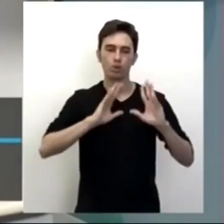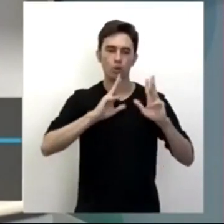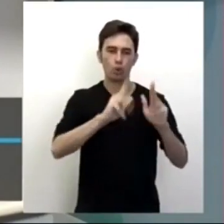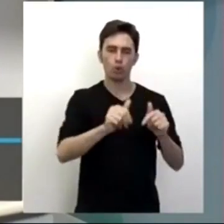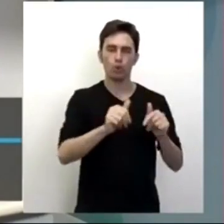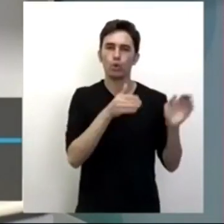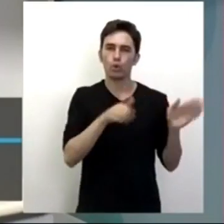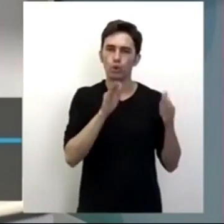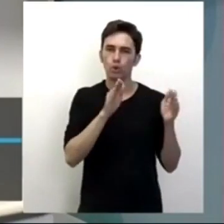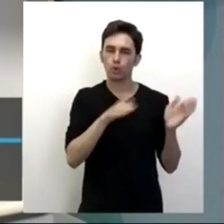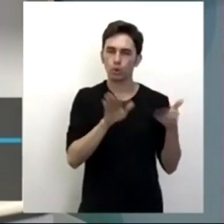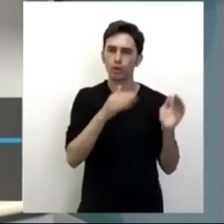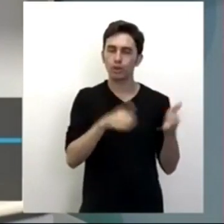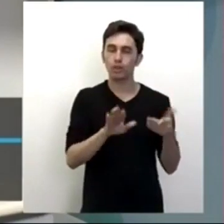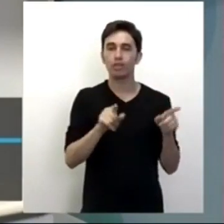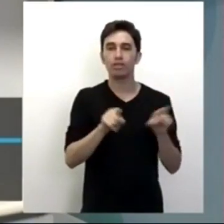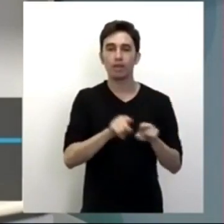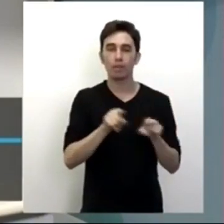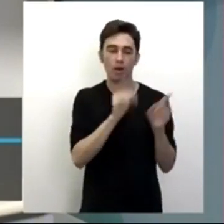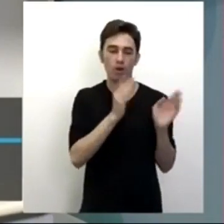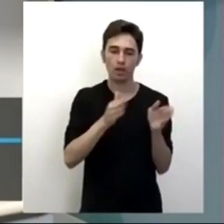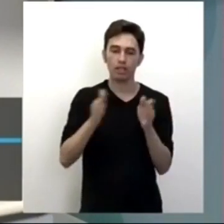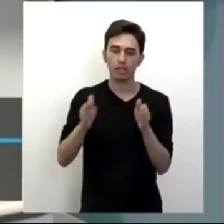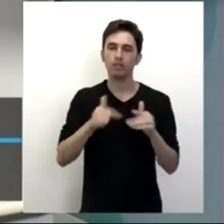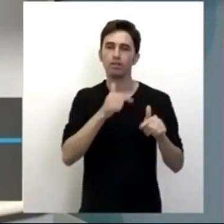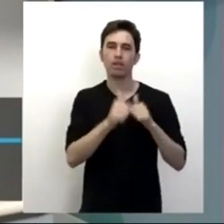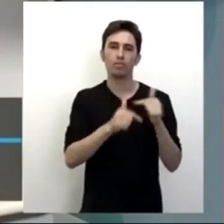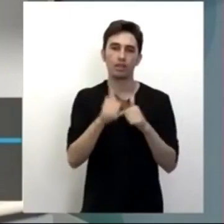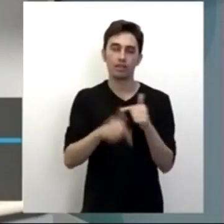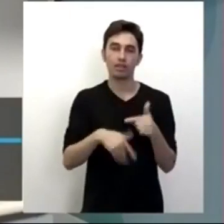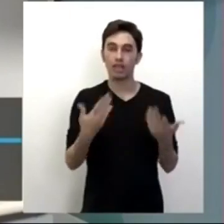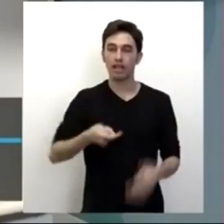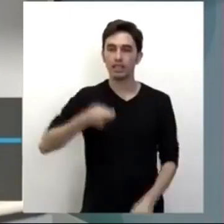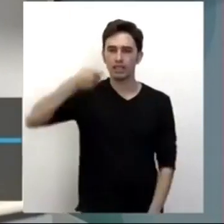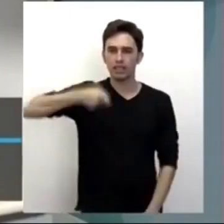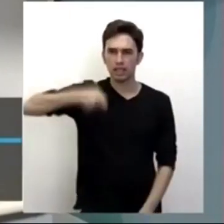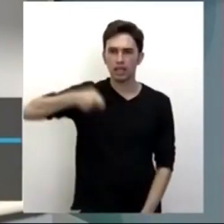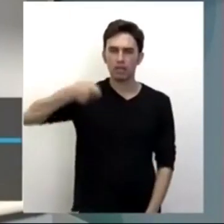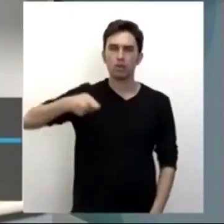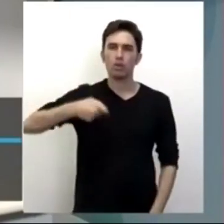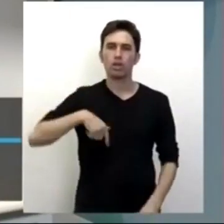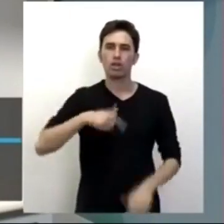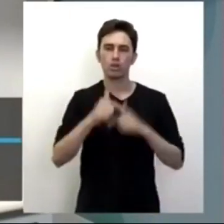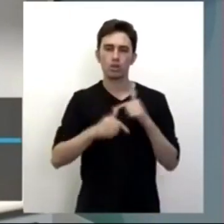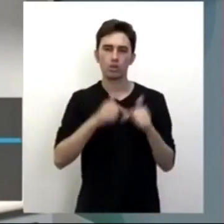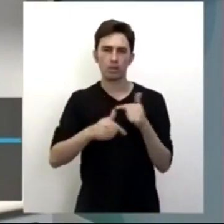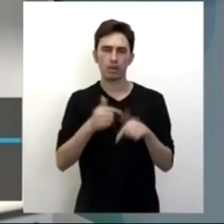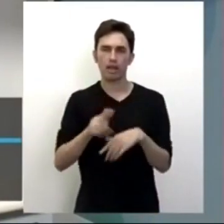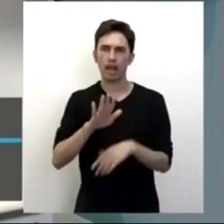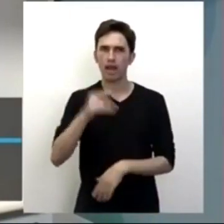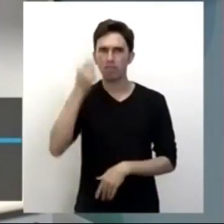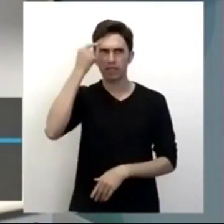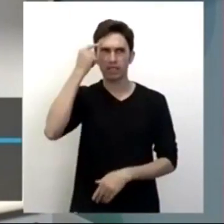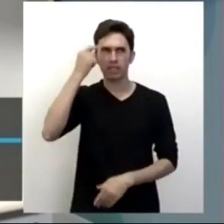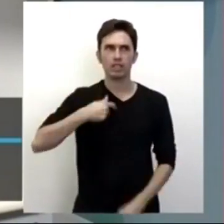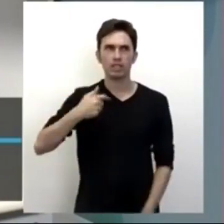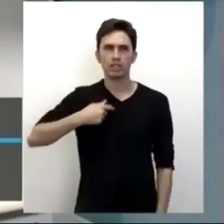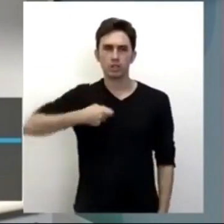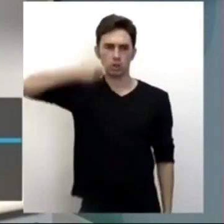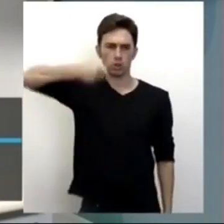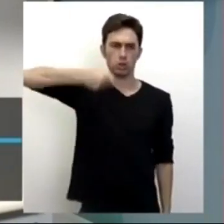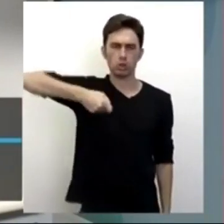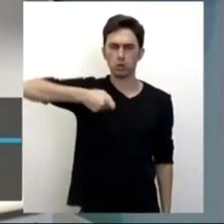a organização dos trabalhadores. E essa ditadura do proletário não é pelo autoritarismo, é uma ditadura